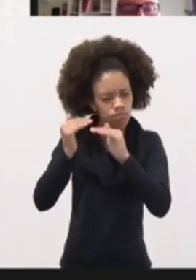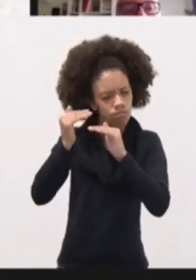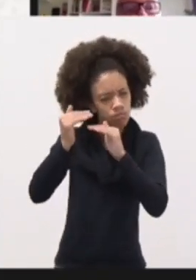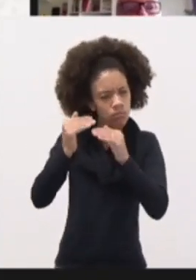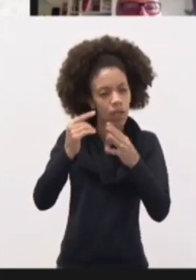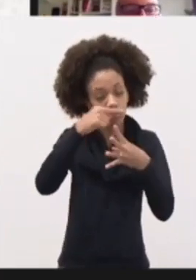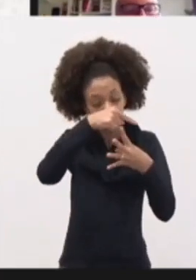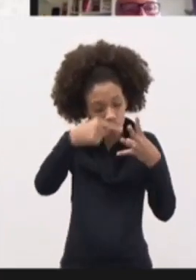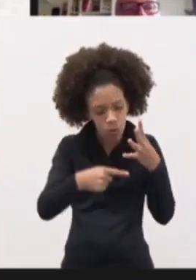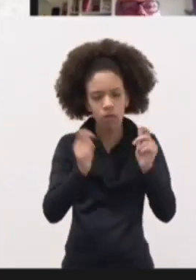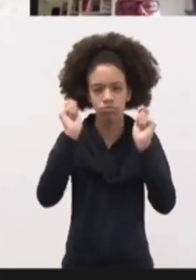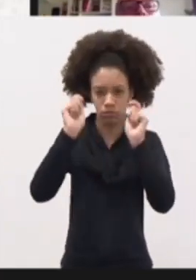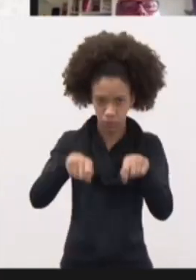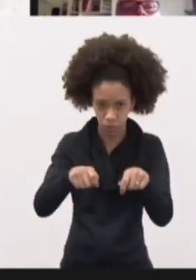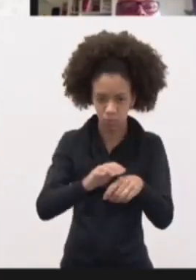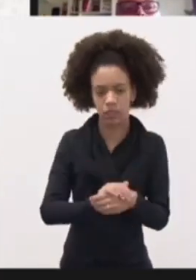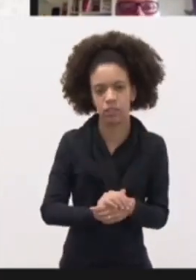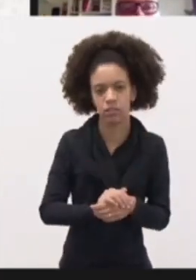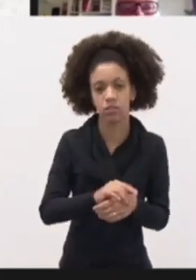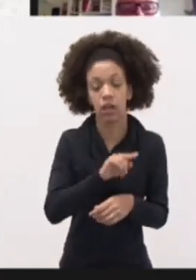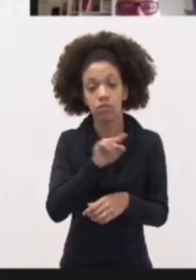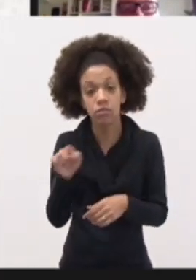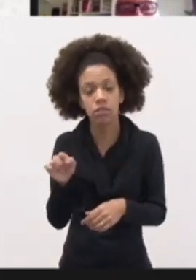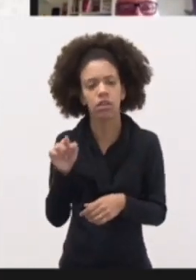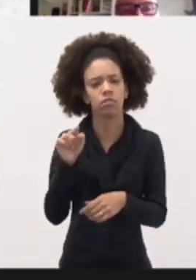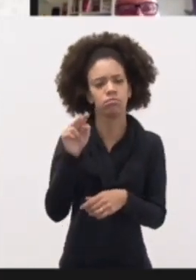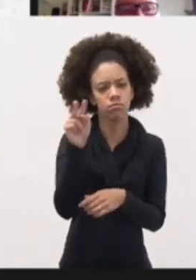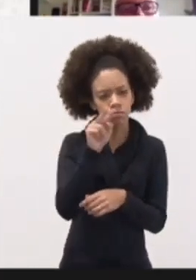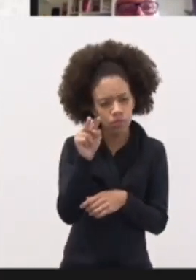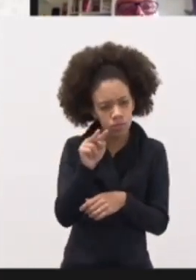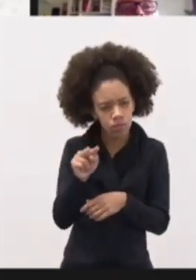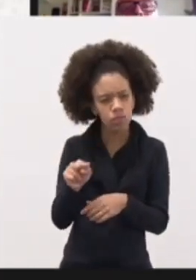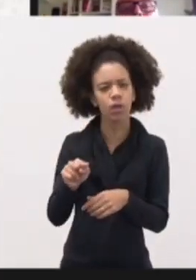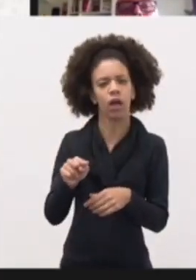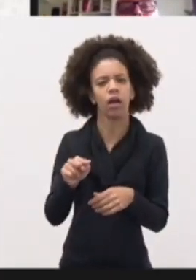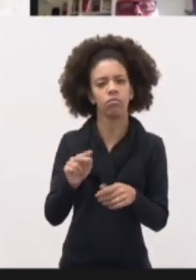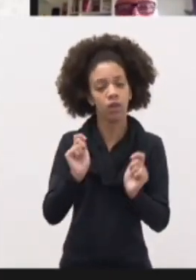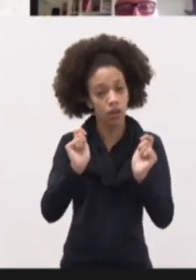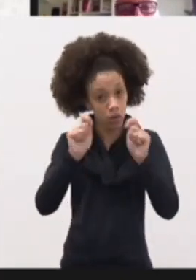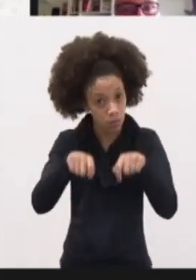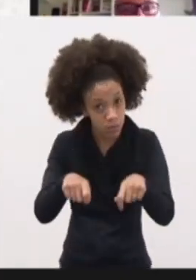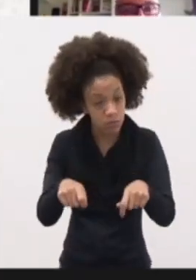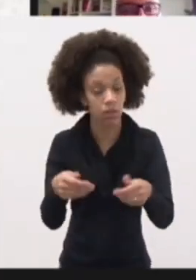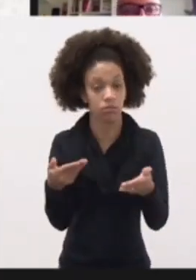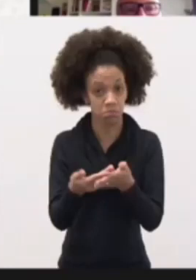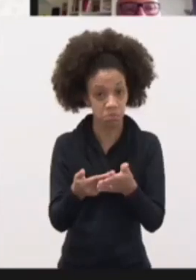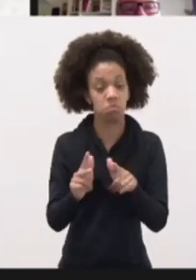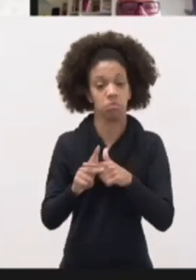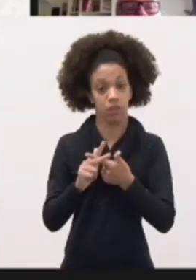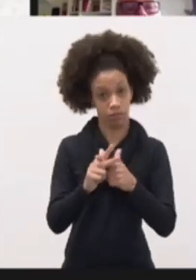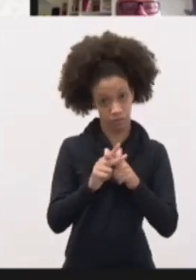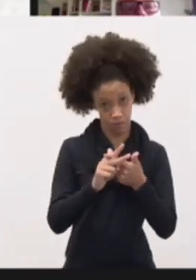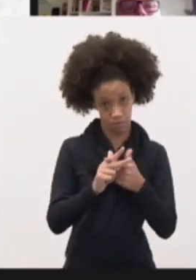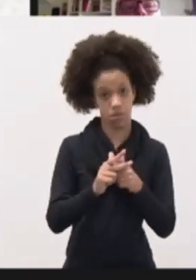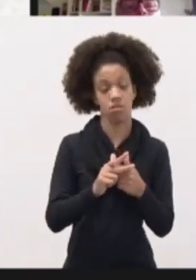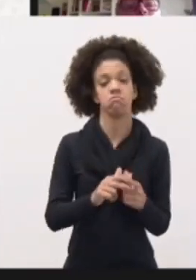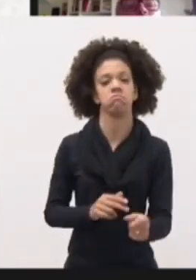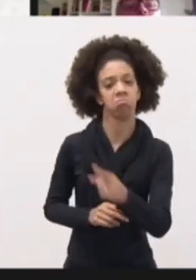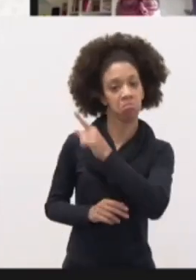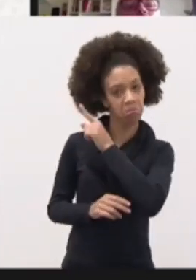dessas competências. Vão analisar a dimensão de competências digitais da autoavaliação, uma ferramenta que a gente tem aqui muito